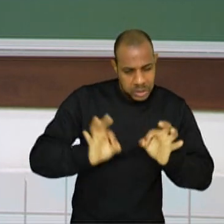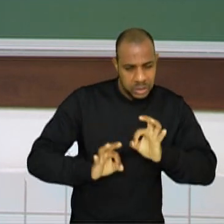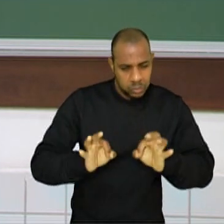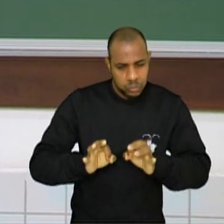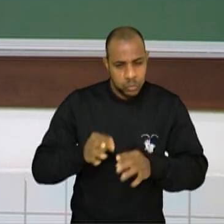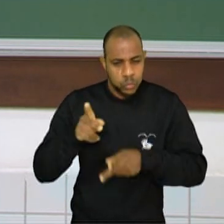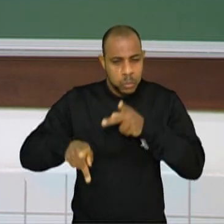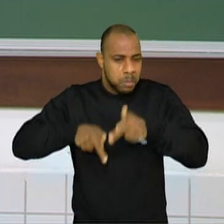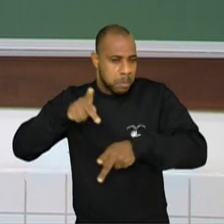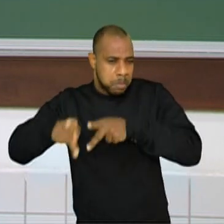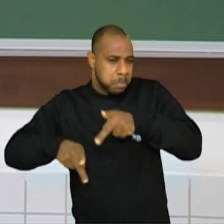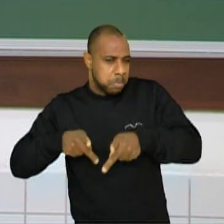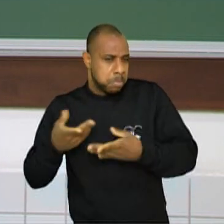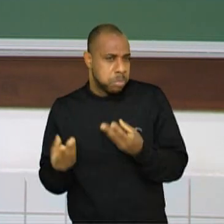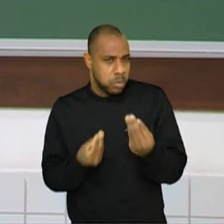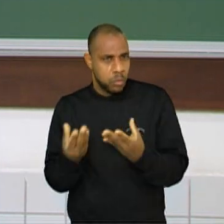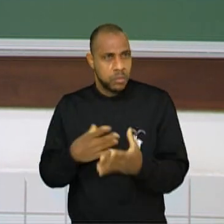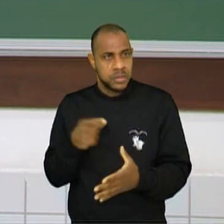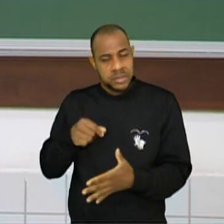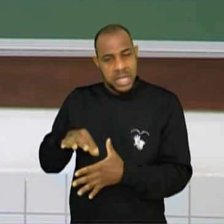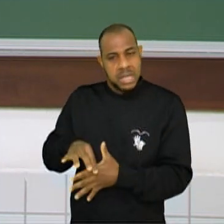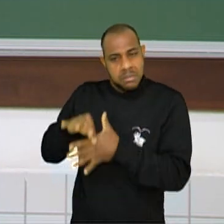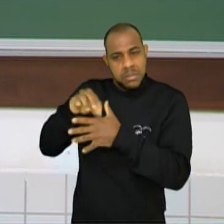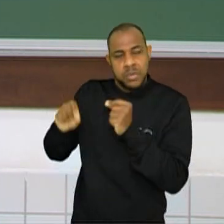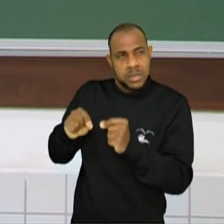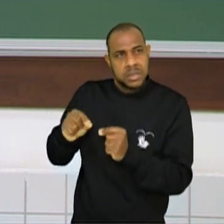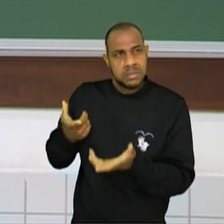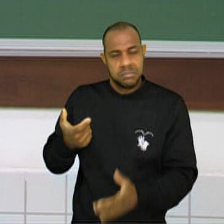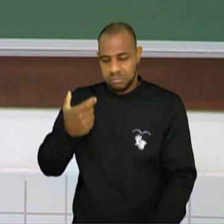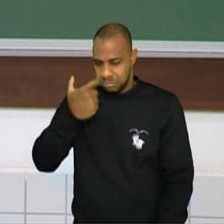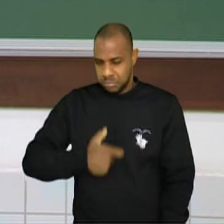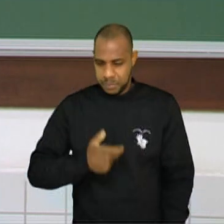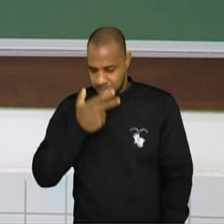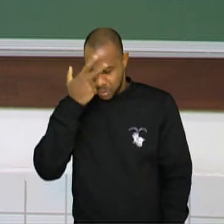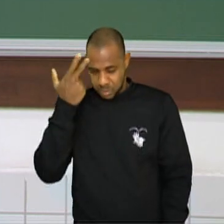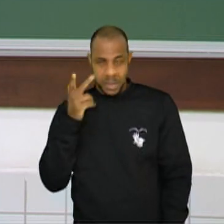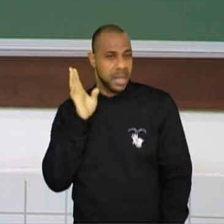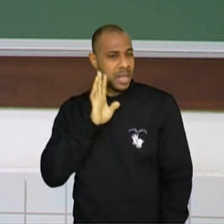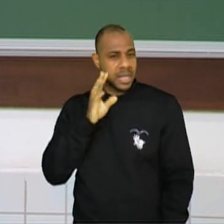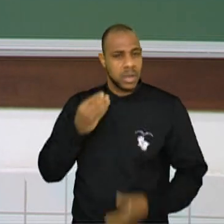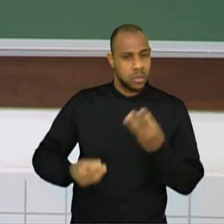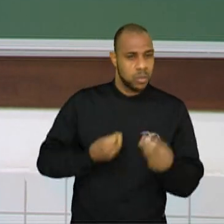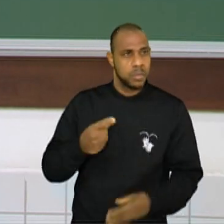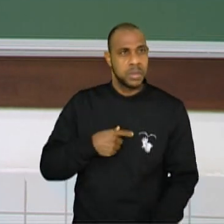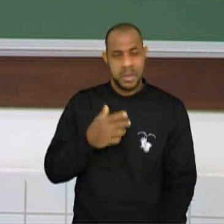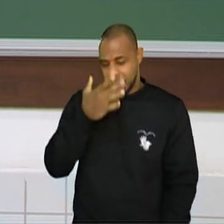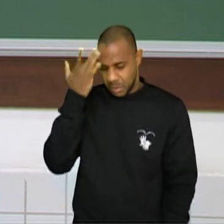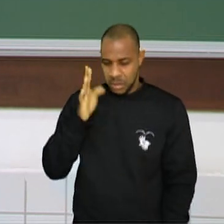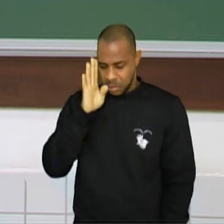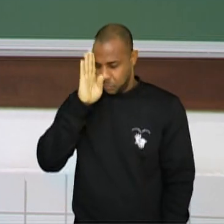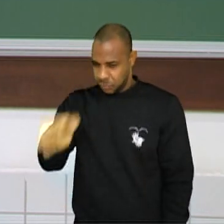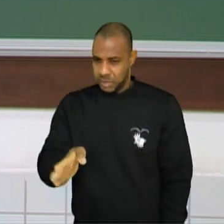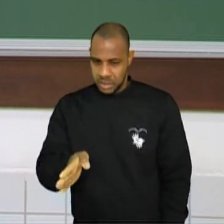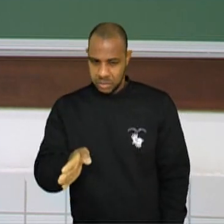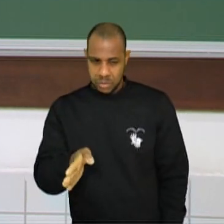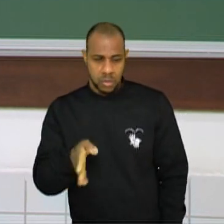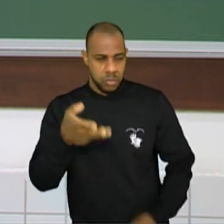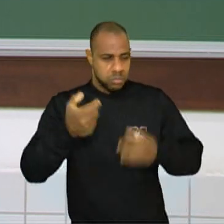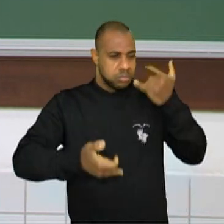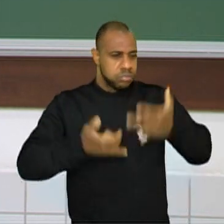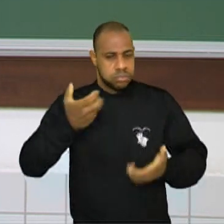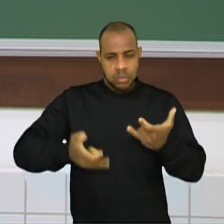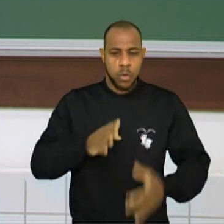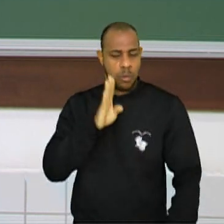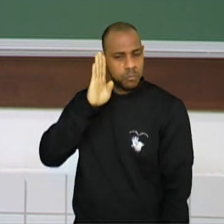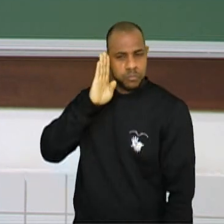populares. Ele se fixava numa liderança carismática. Uma pessoa em linha direta com as massas, falando direto com as